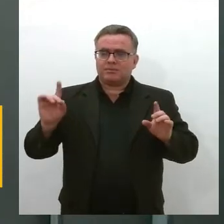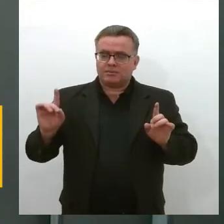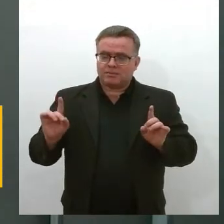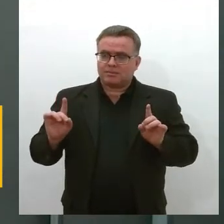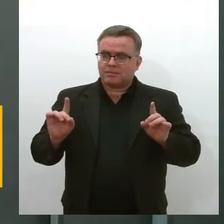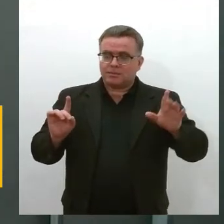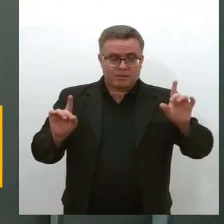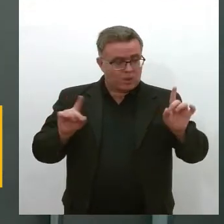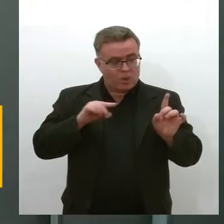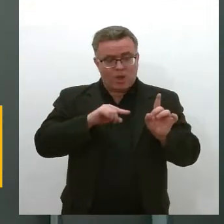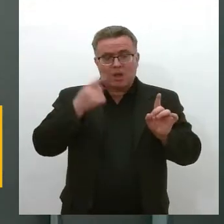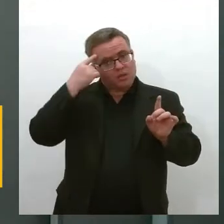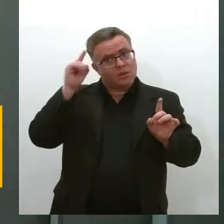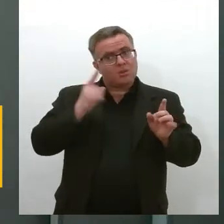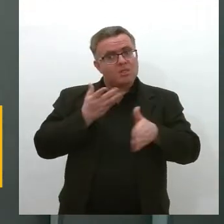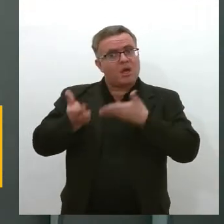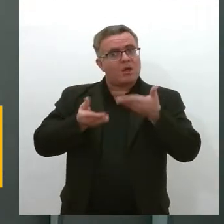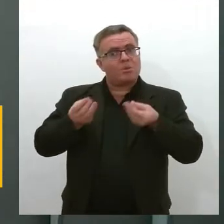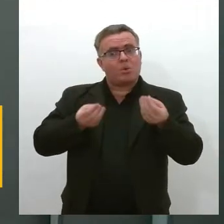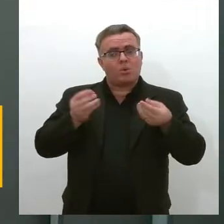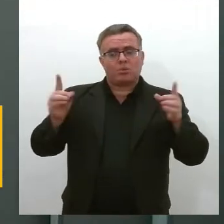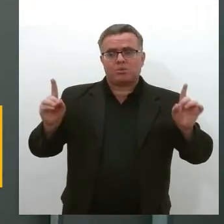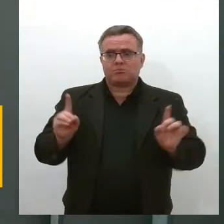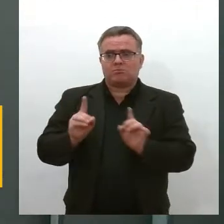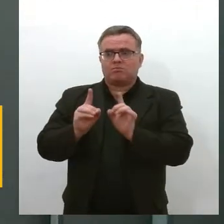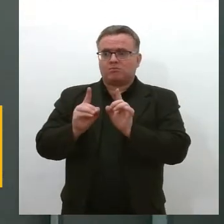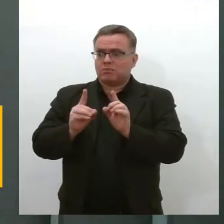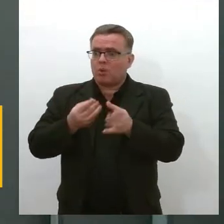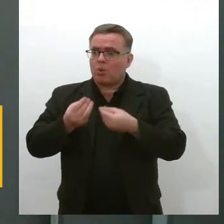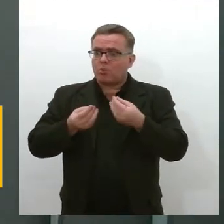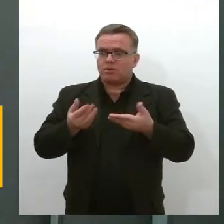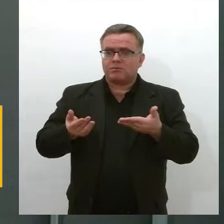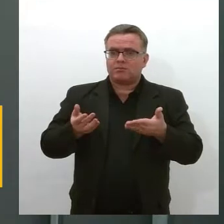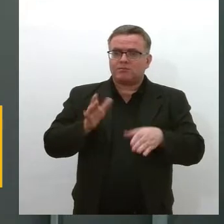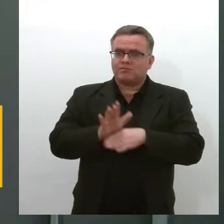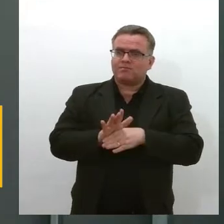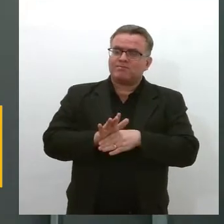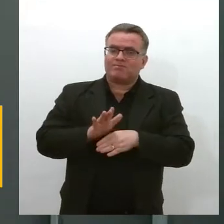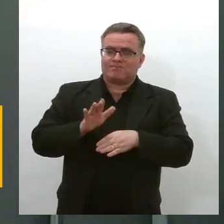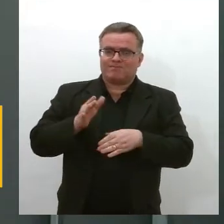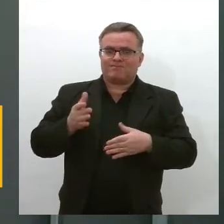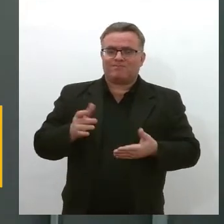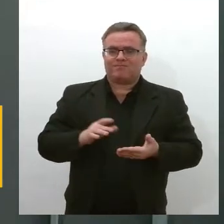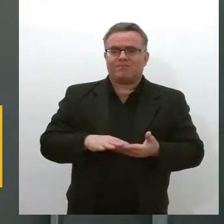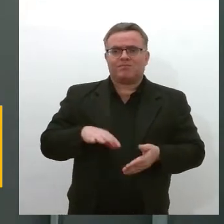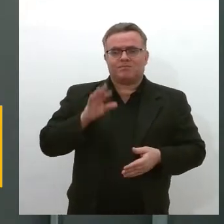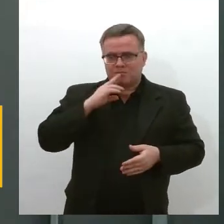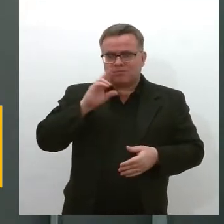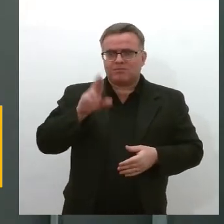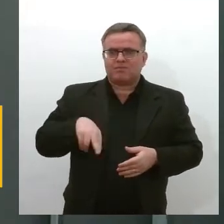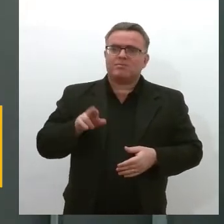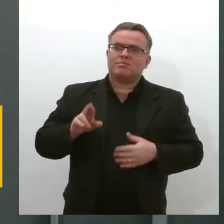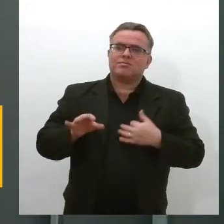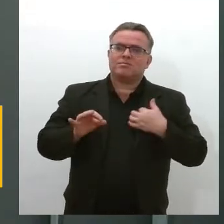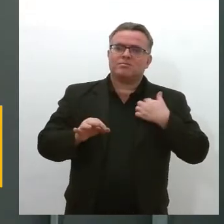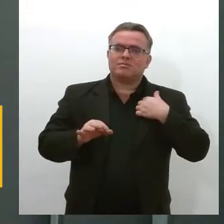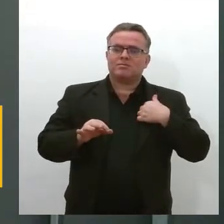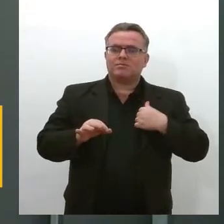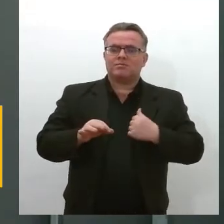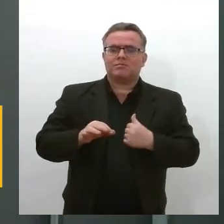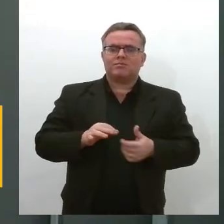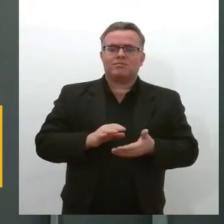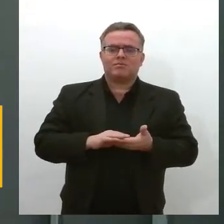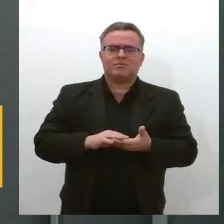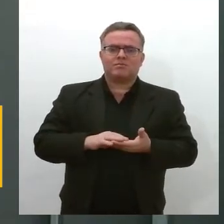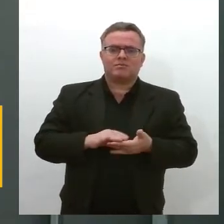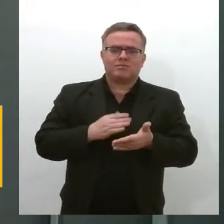um efeito, né, muito perigoso nesse sentido. Exatamente. E lembrando, como eu falei no início do, da